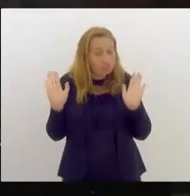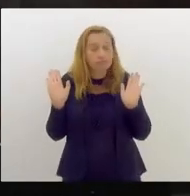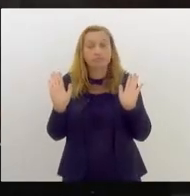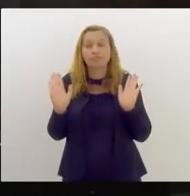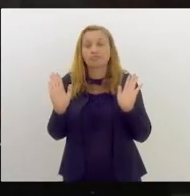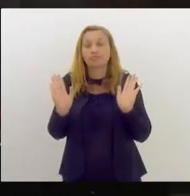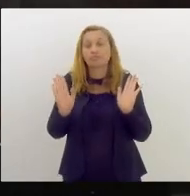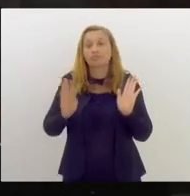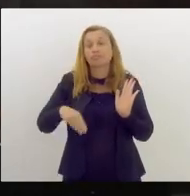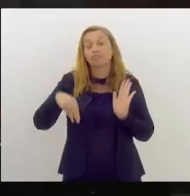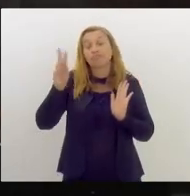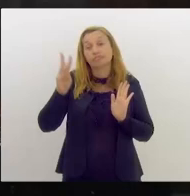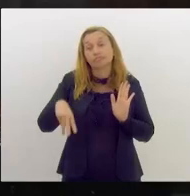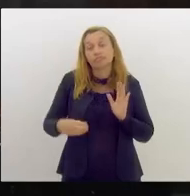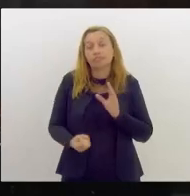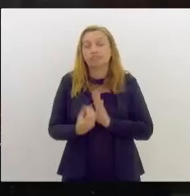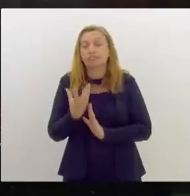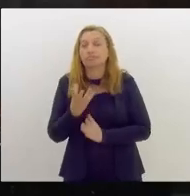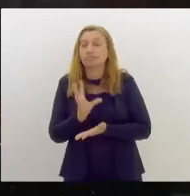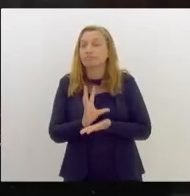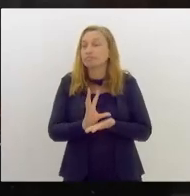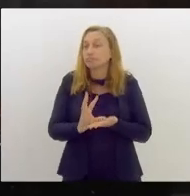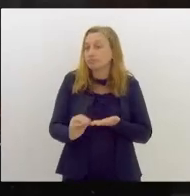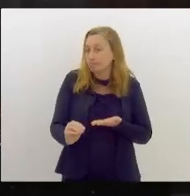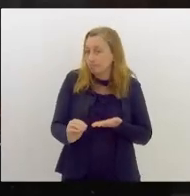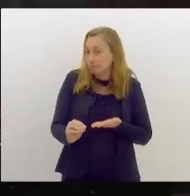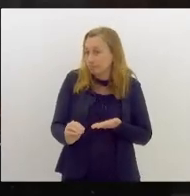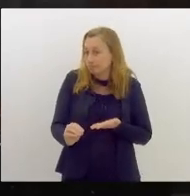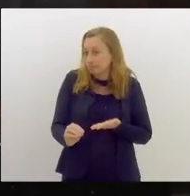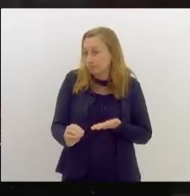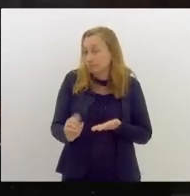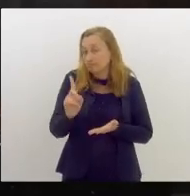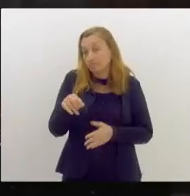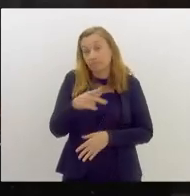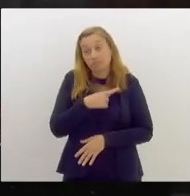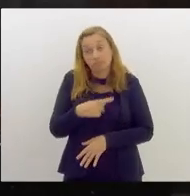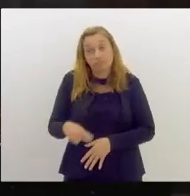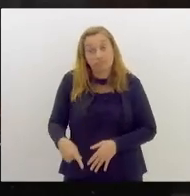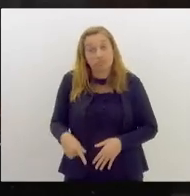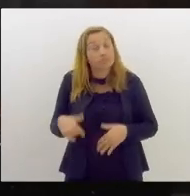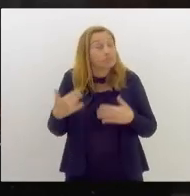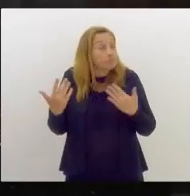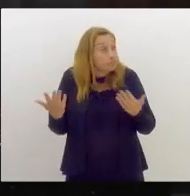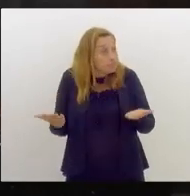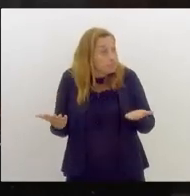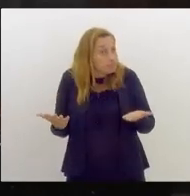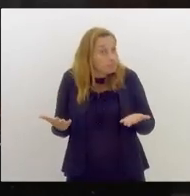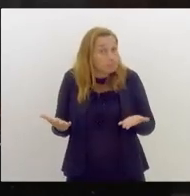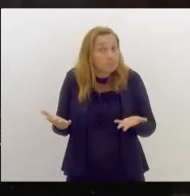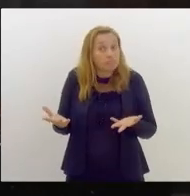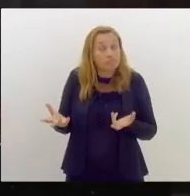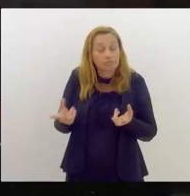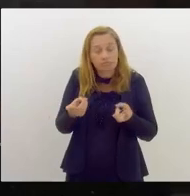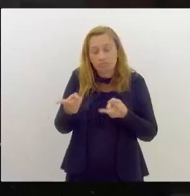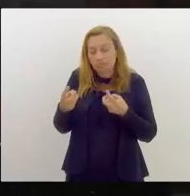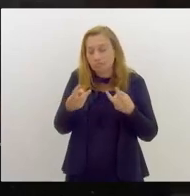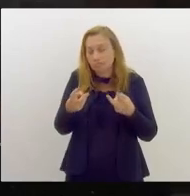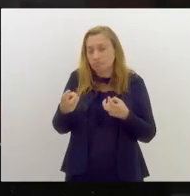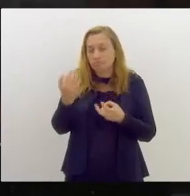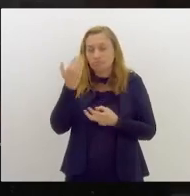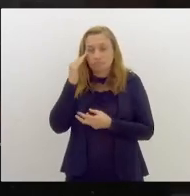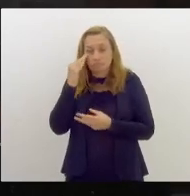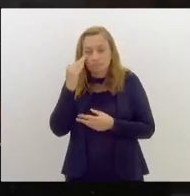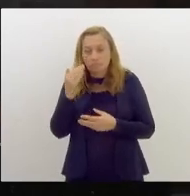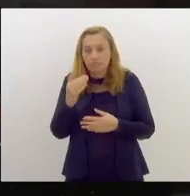e quem faz falta é o presidente que tenta ouvir as diversas